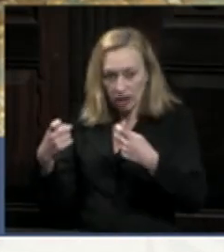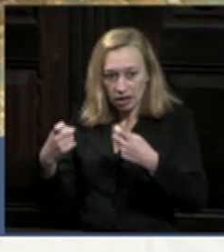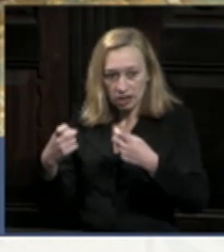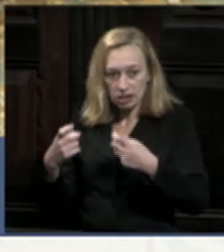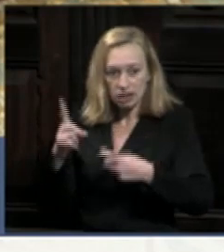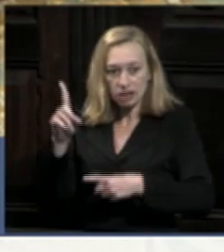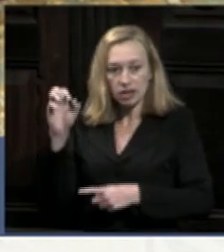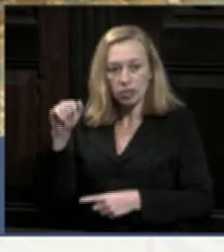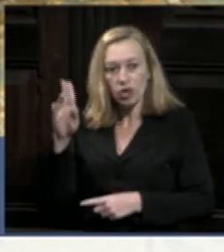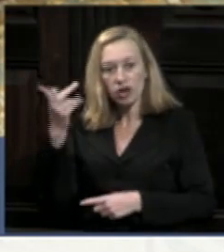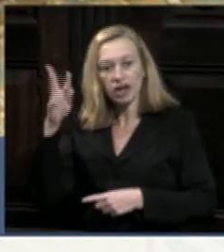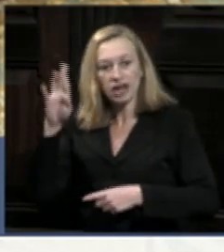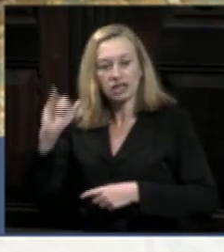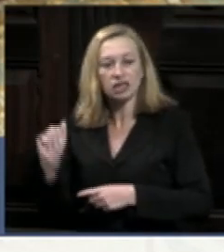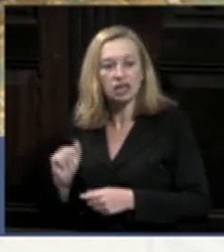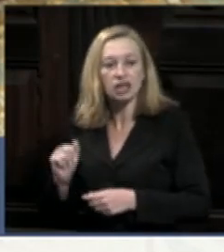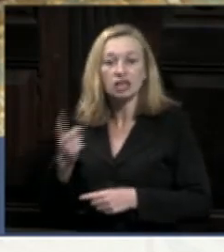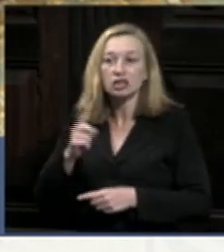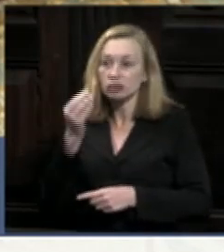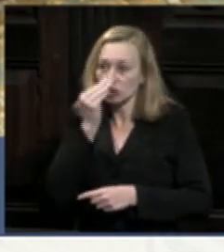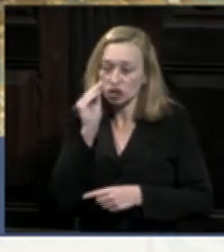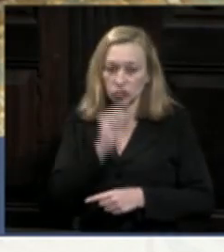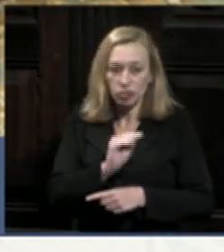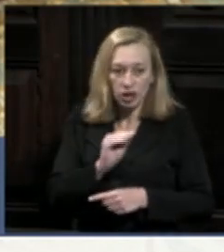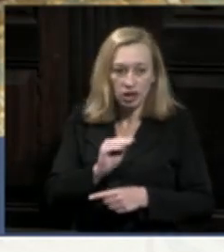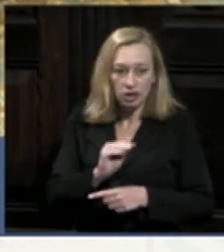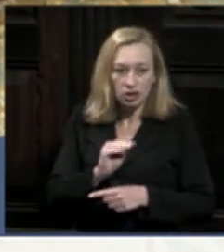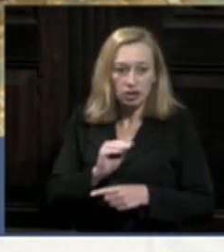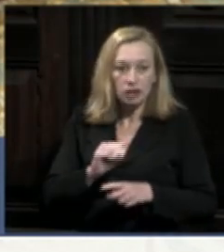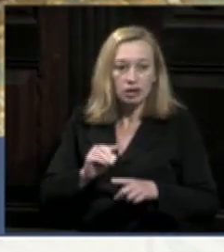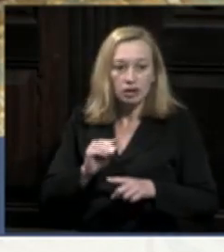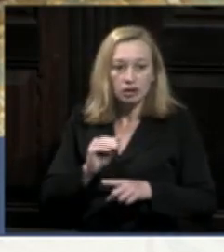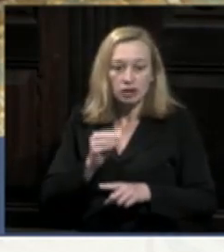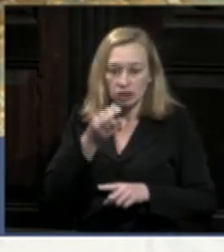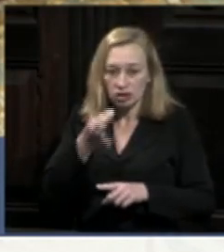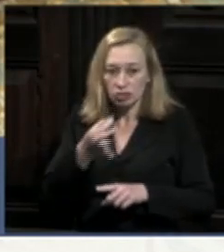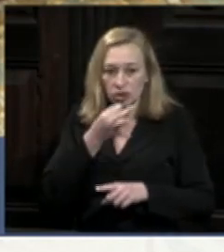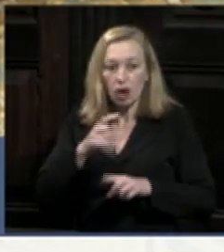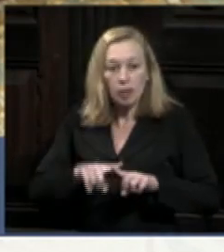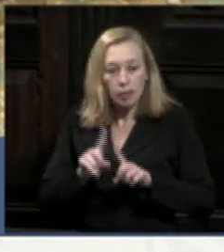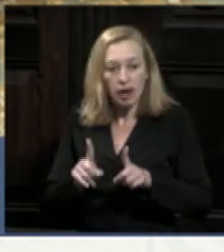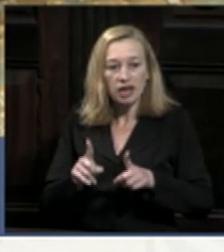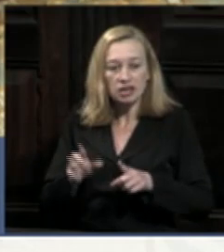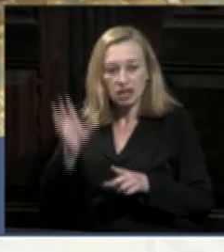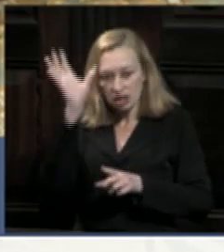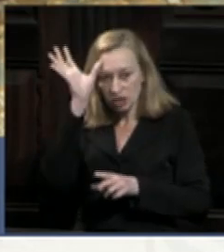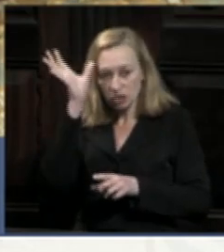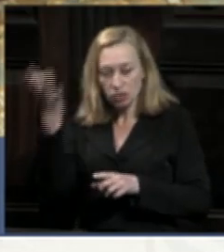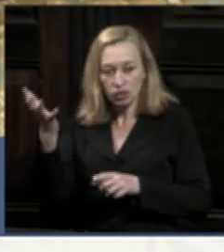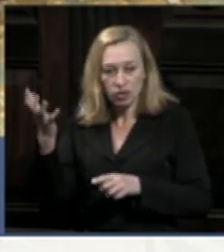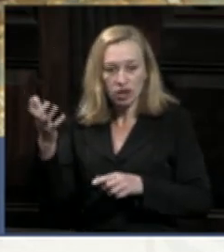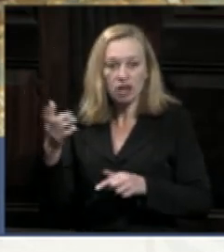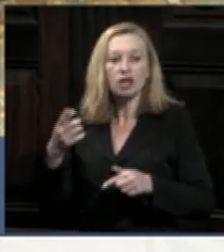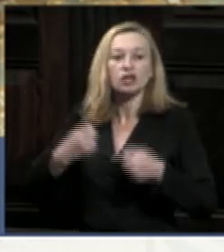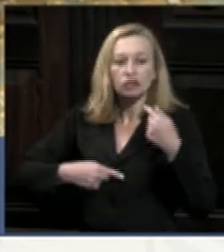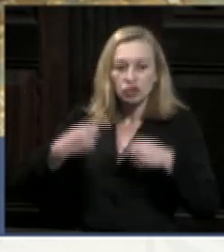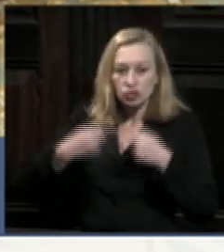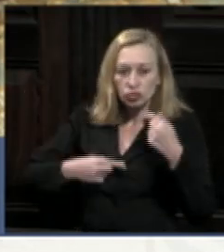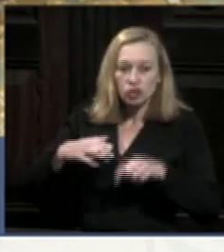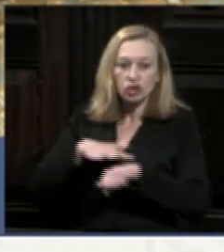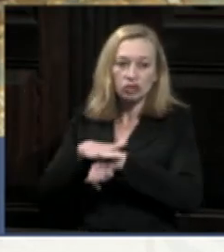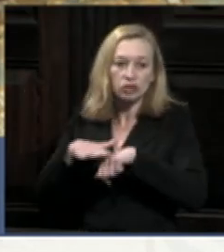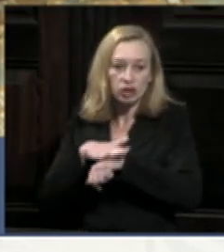ignora os conflitos que existem mas aponta que os conflitos sejam resolvidos no debate no diálogo e quando